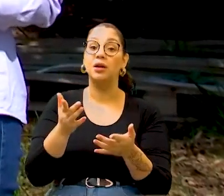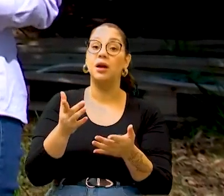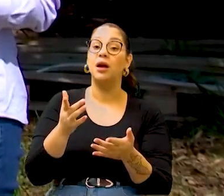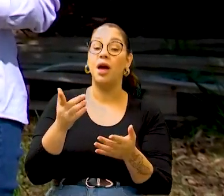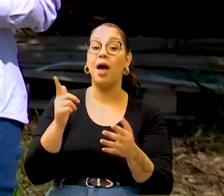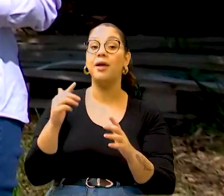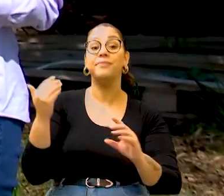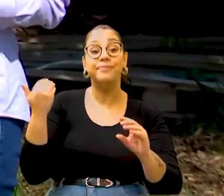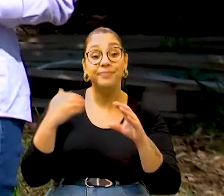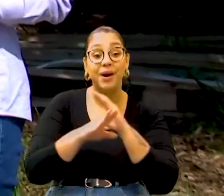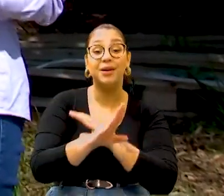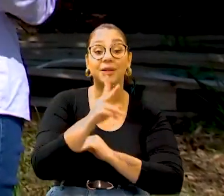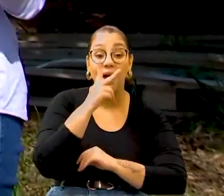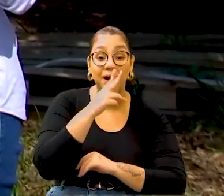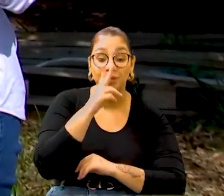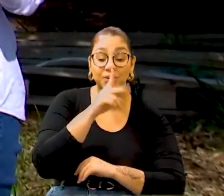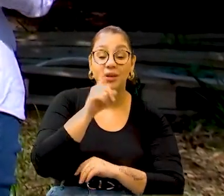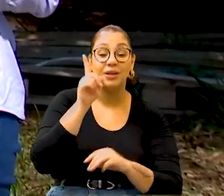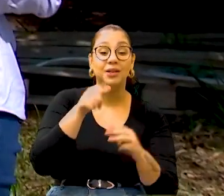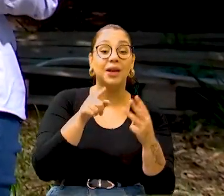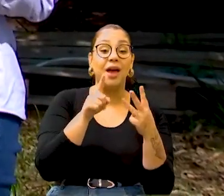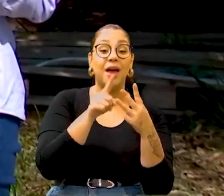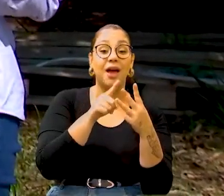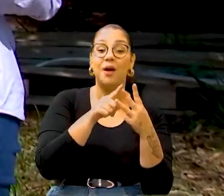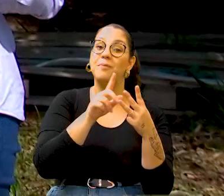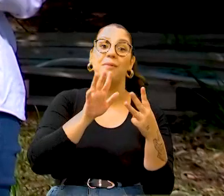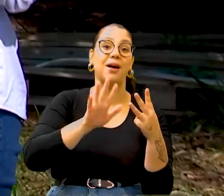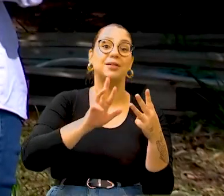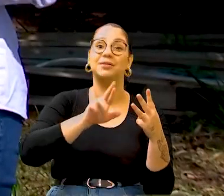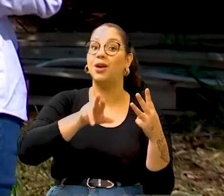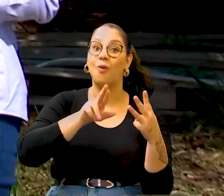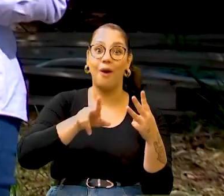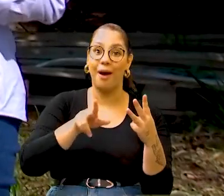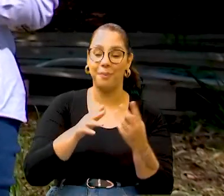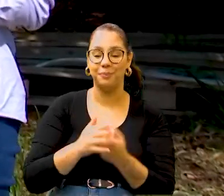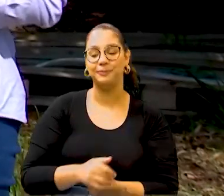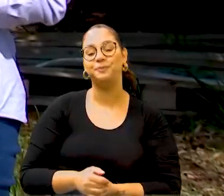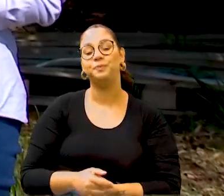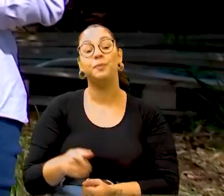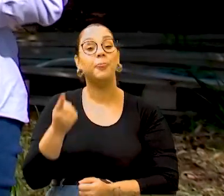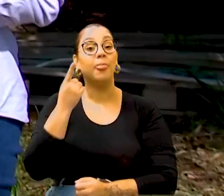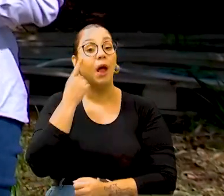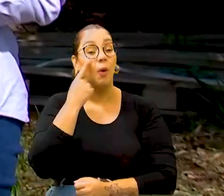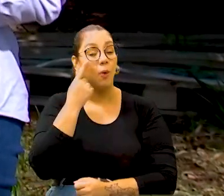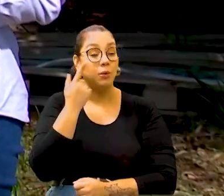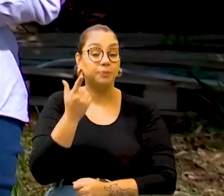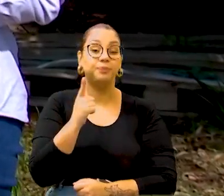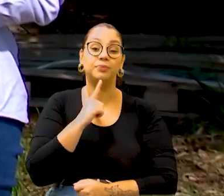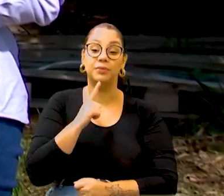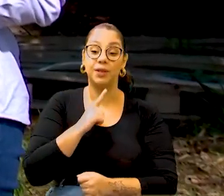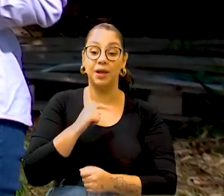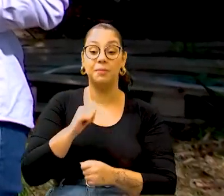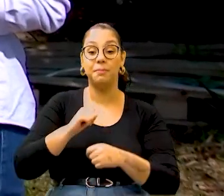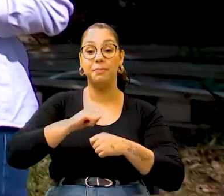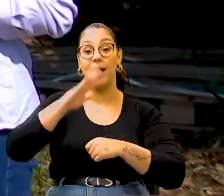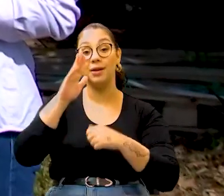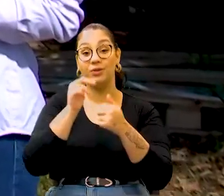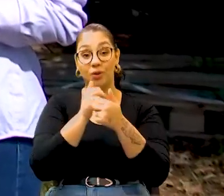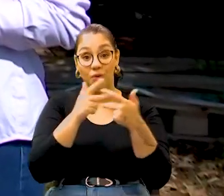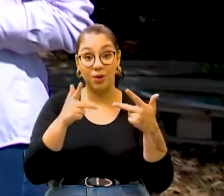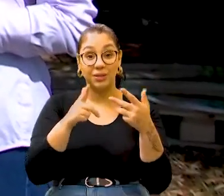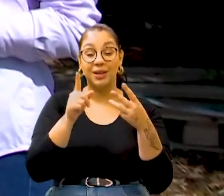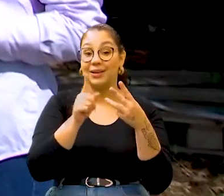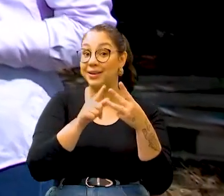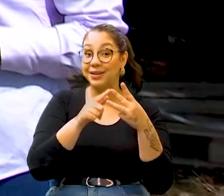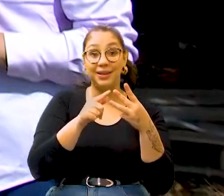comum, que as pessoas assim mandam achando que é um lixo orgânico e não é? Olha, existem muito